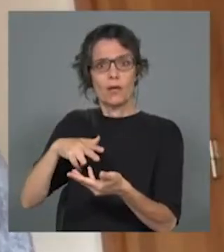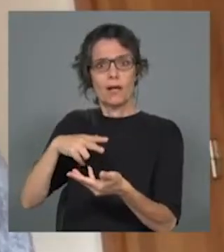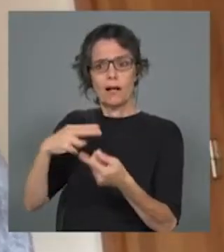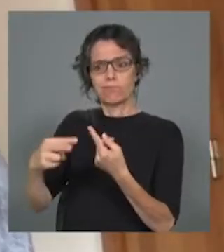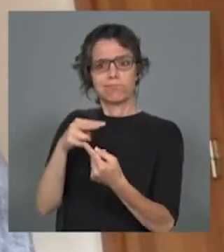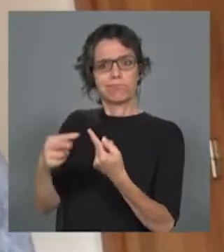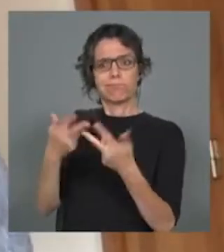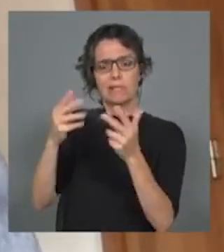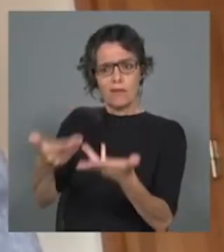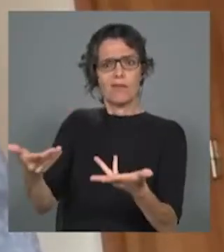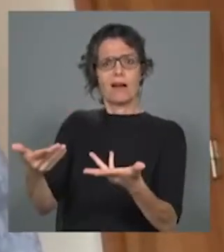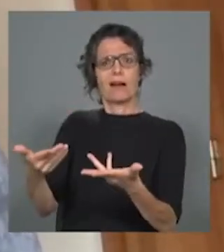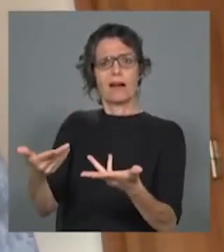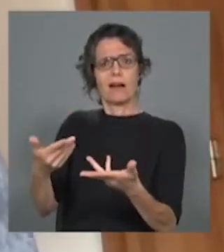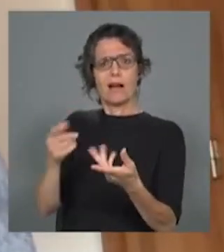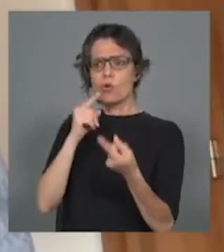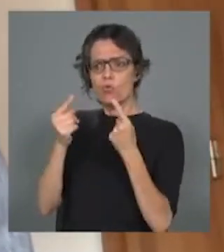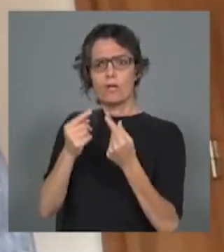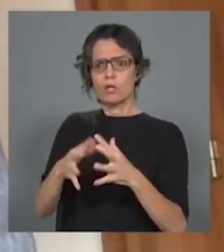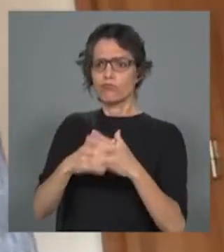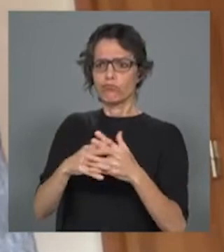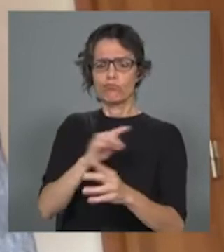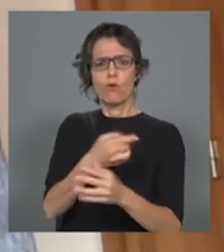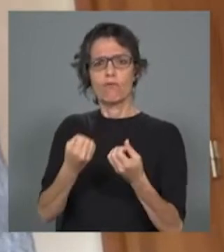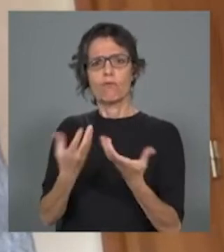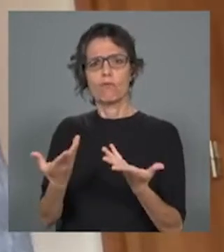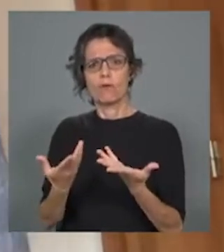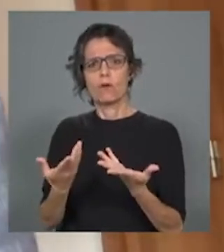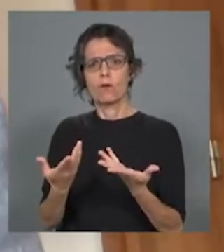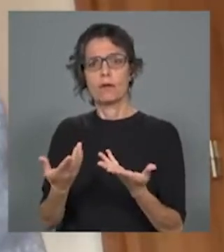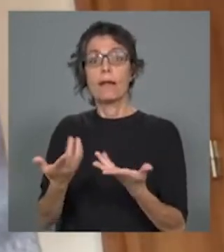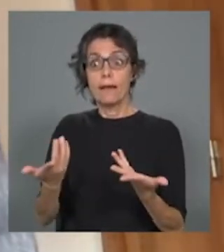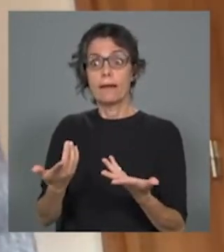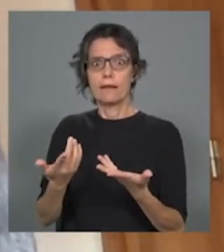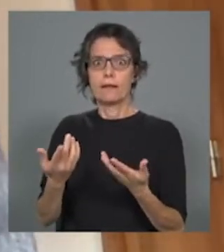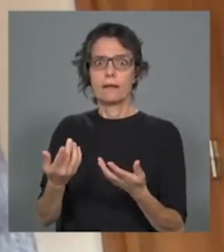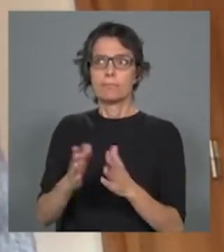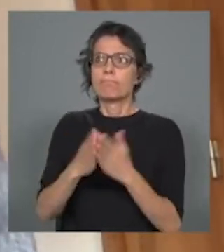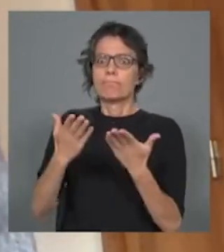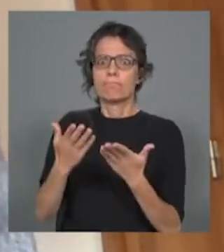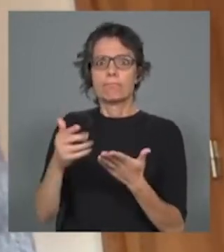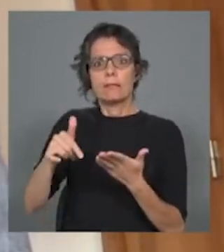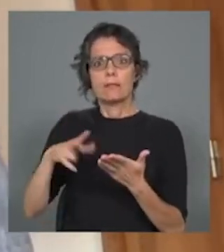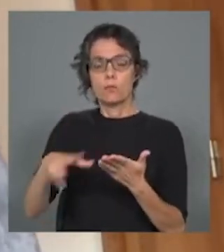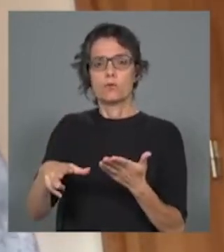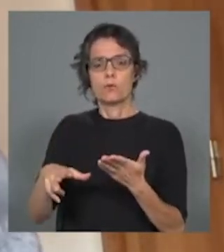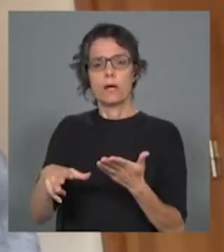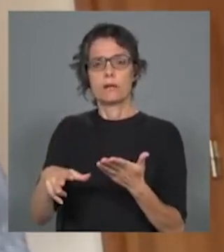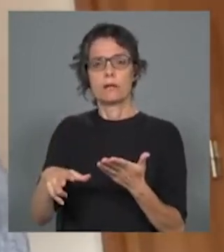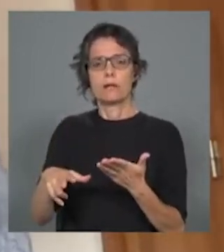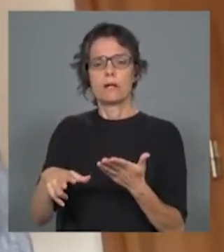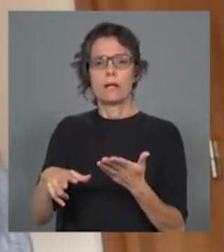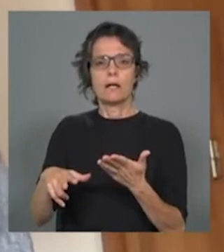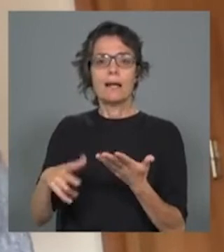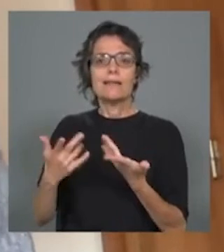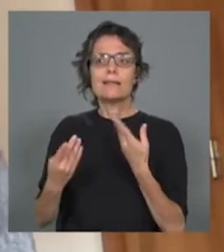ter um diálogo que é sólido e que felizmente não temos esta